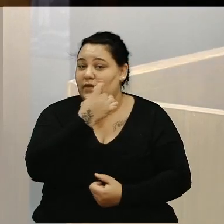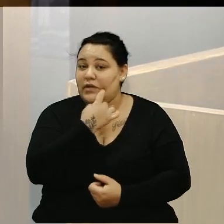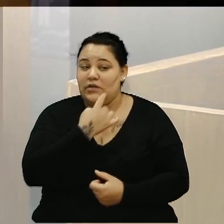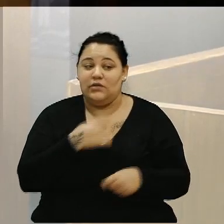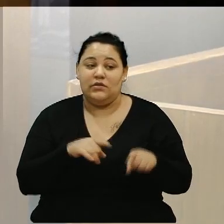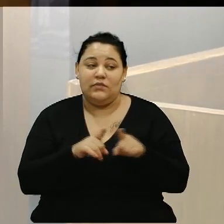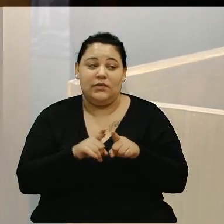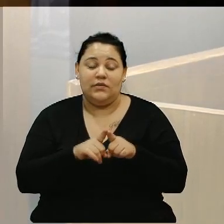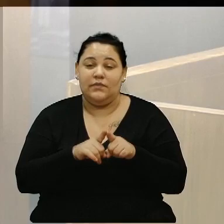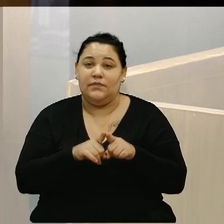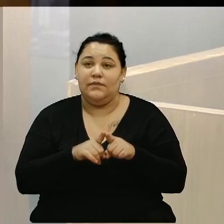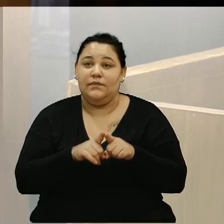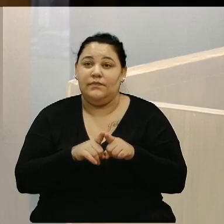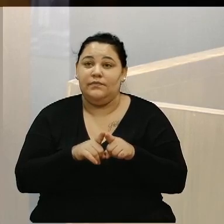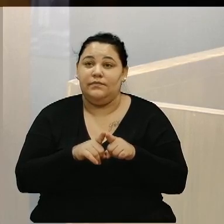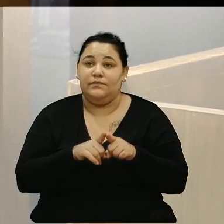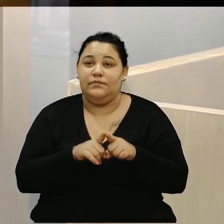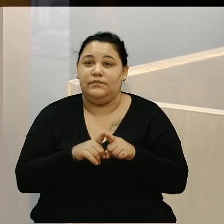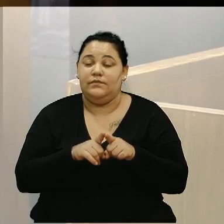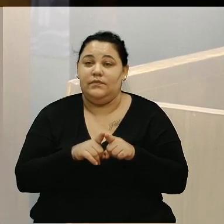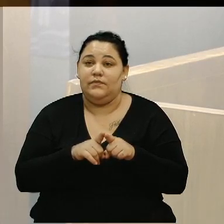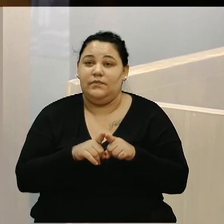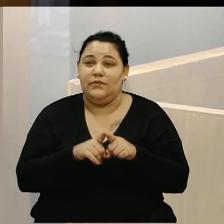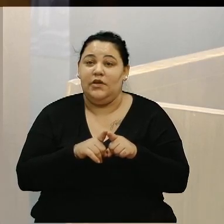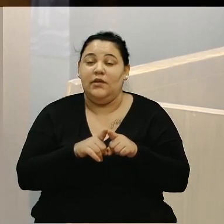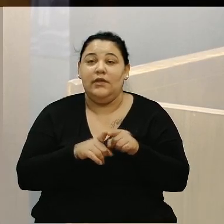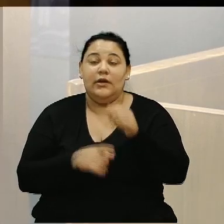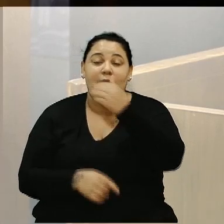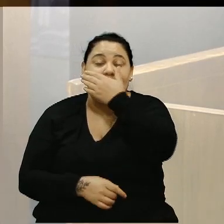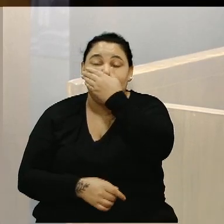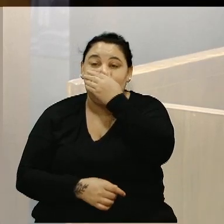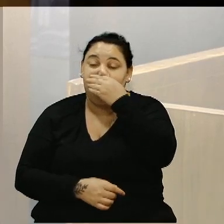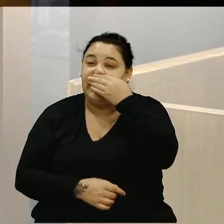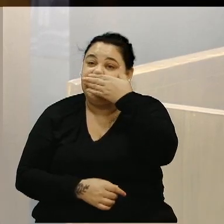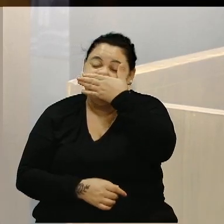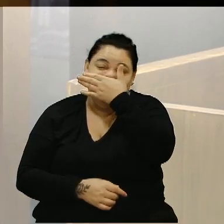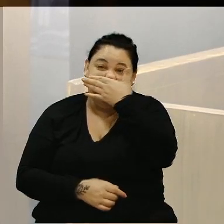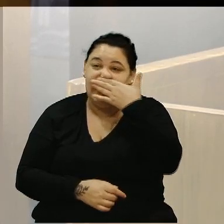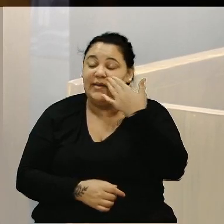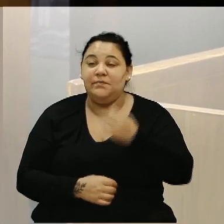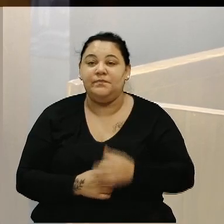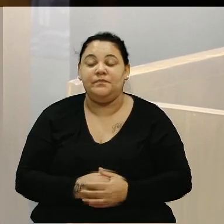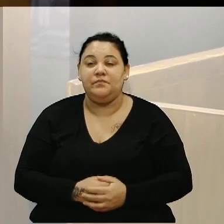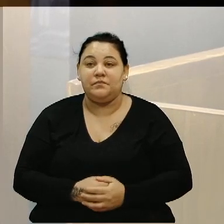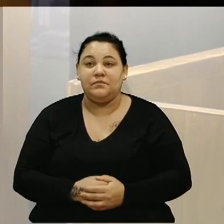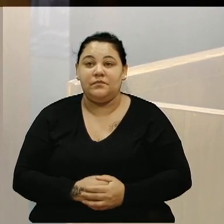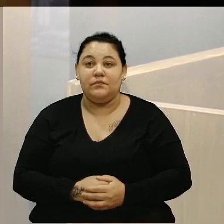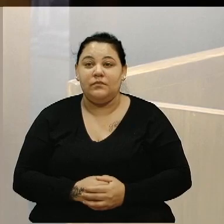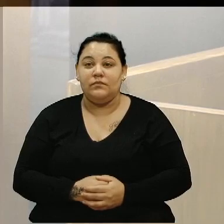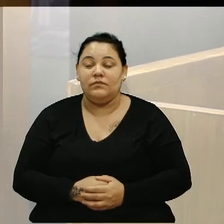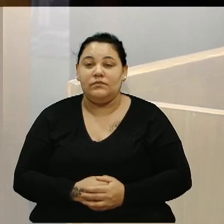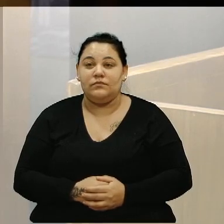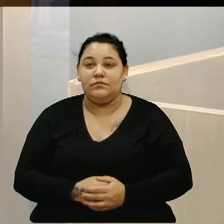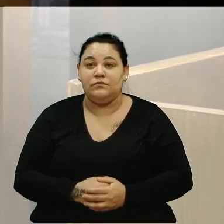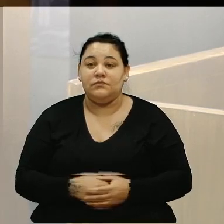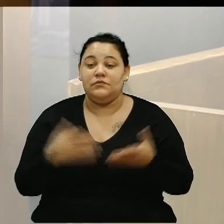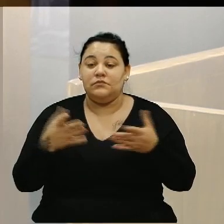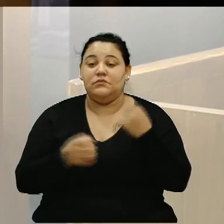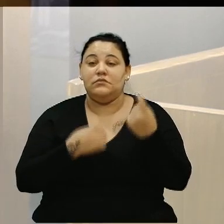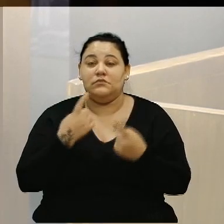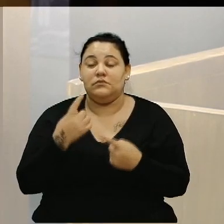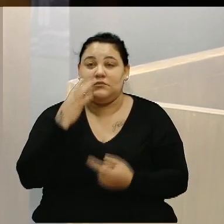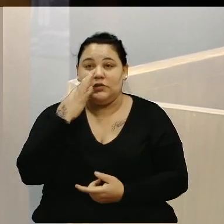possam estar atentos a essa situação, que não é de hoje, alguns